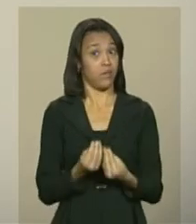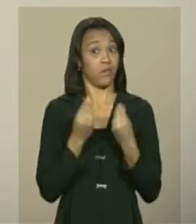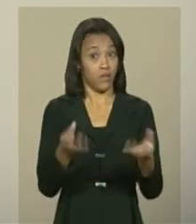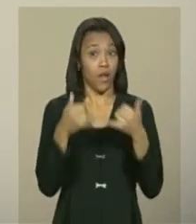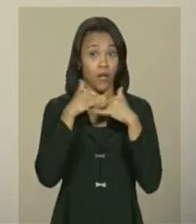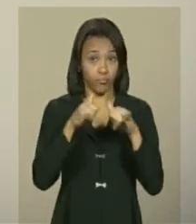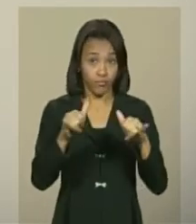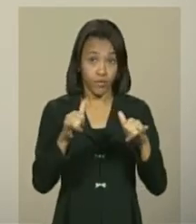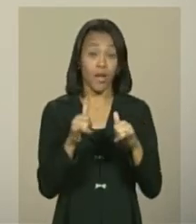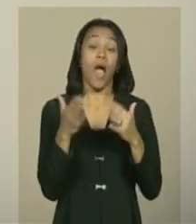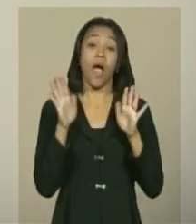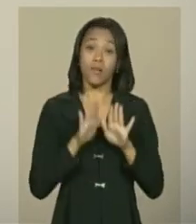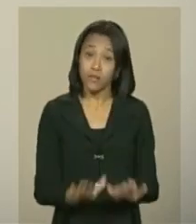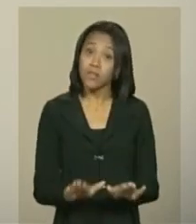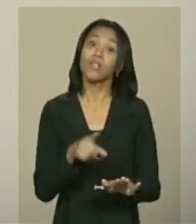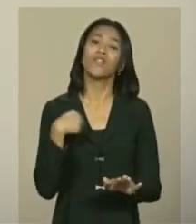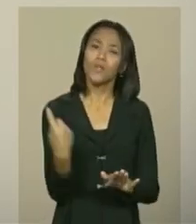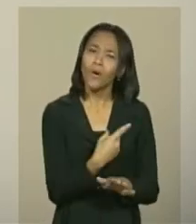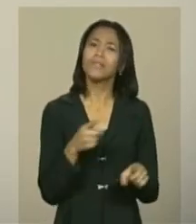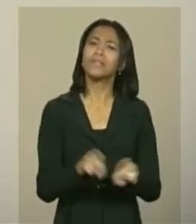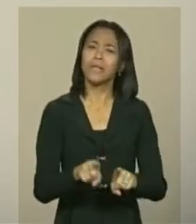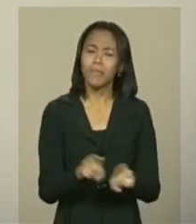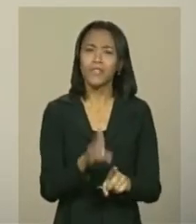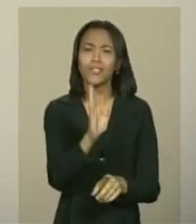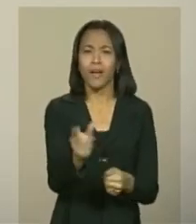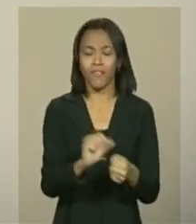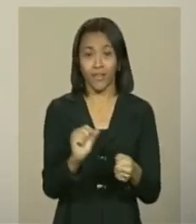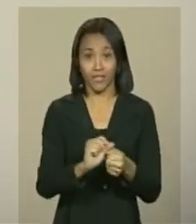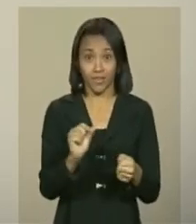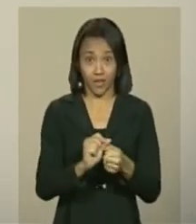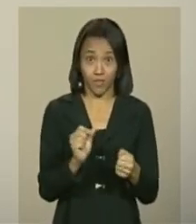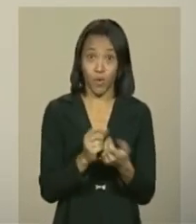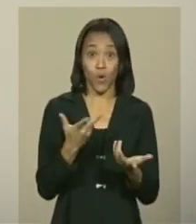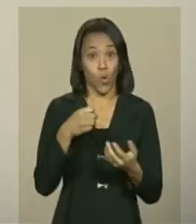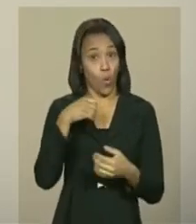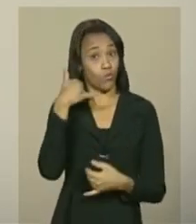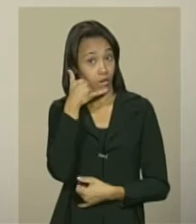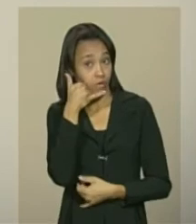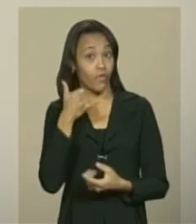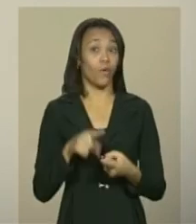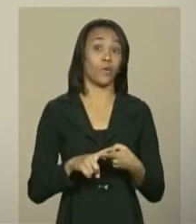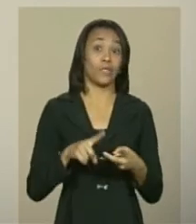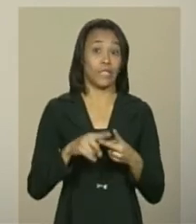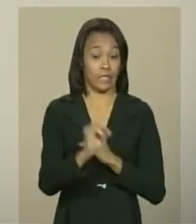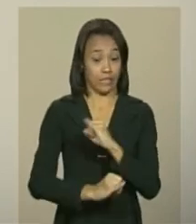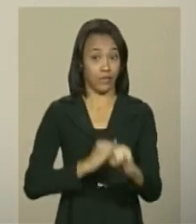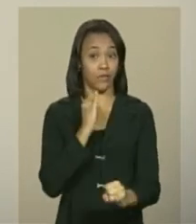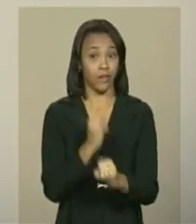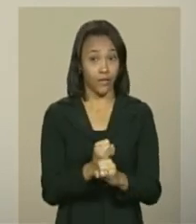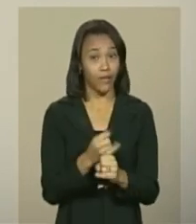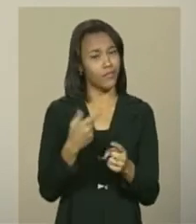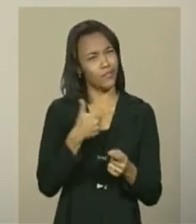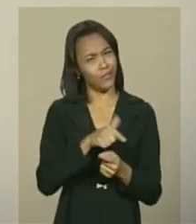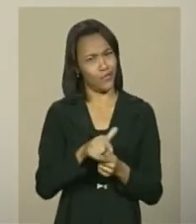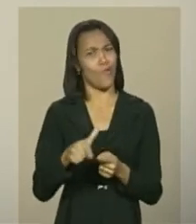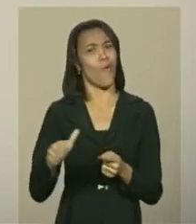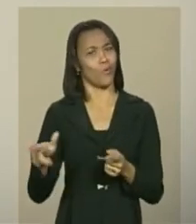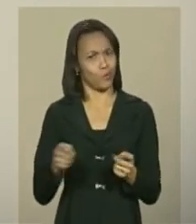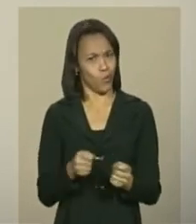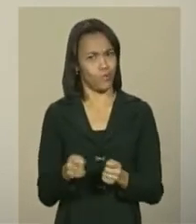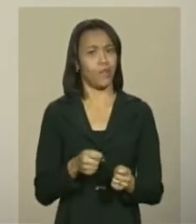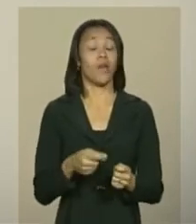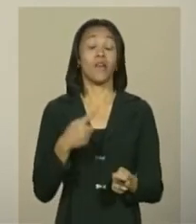fornecem energia e sim como nós estamos fazendo com serviço de telefone de internet e outros